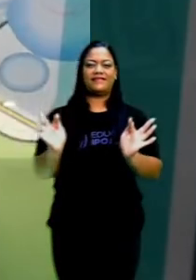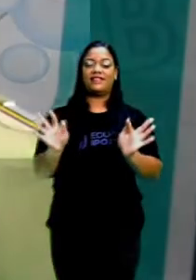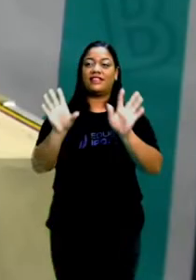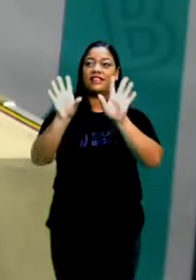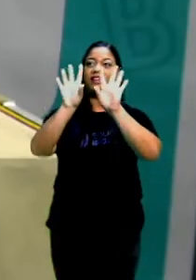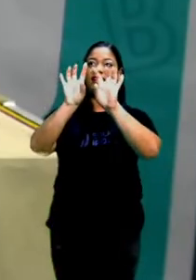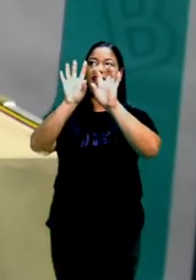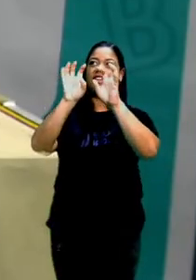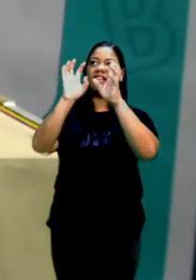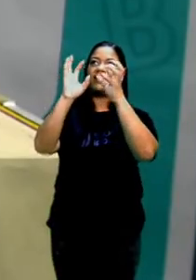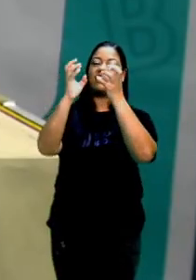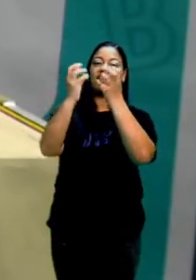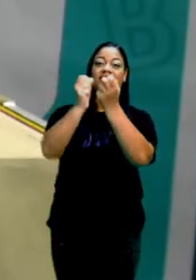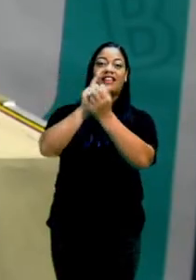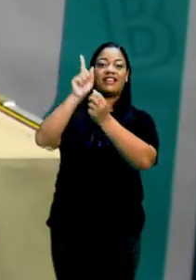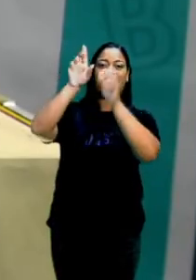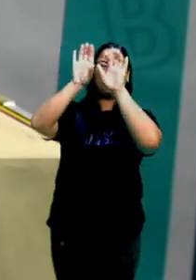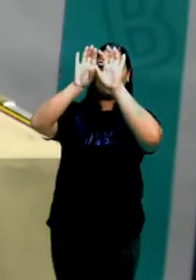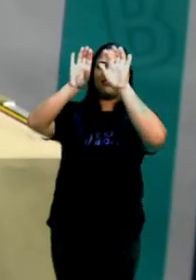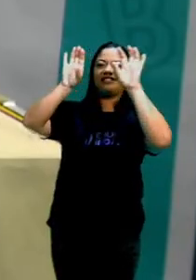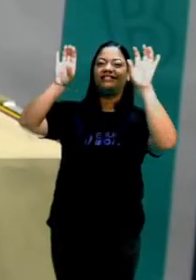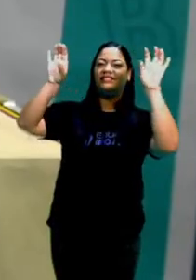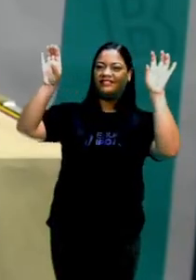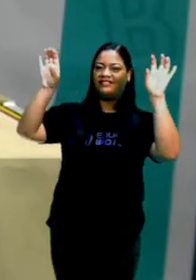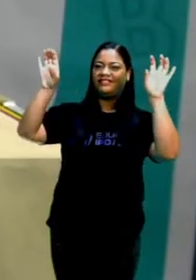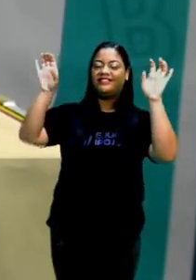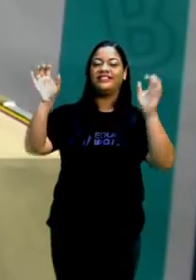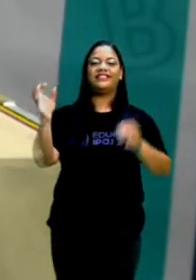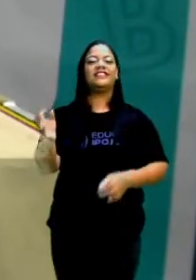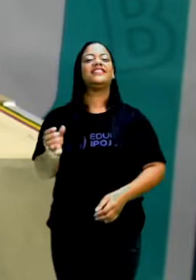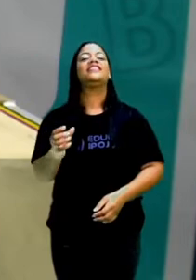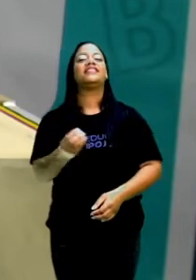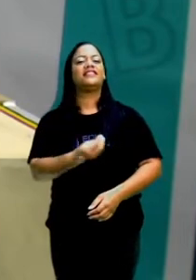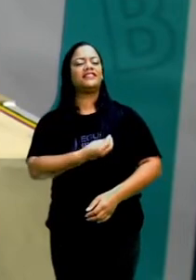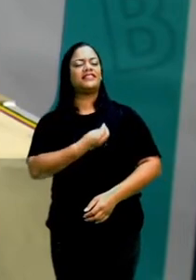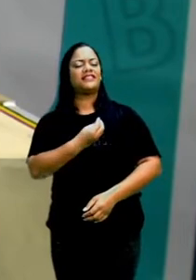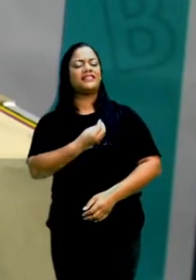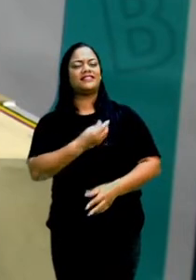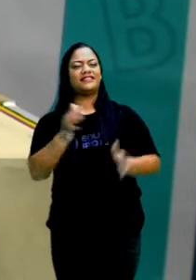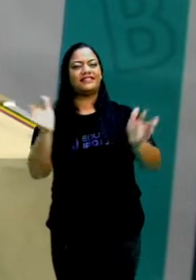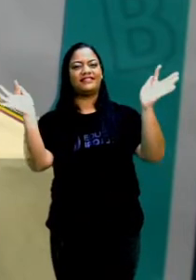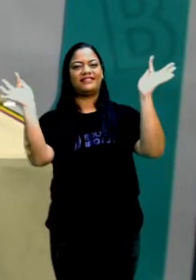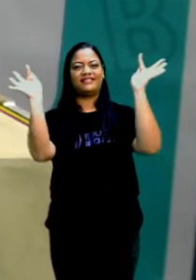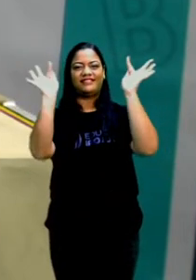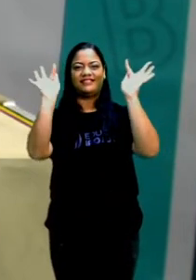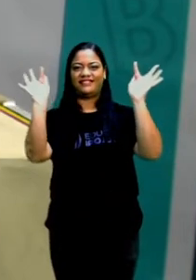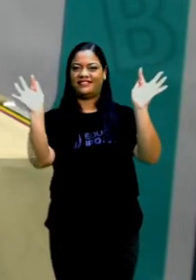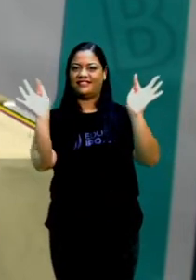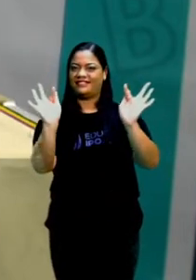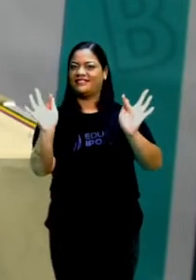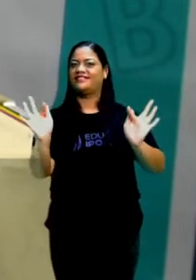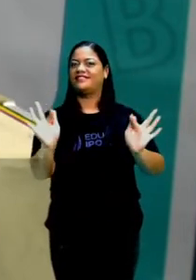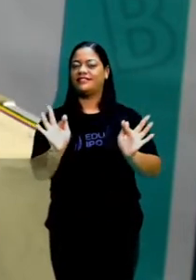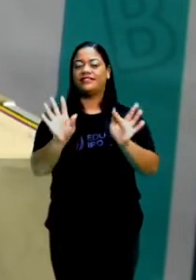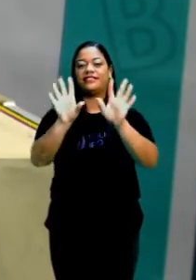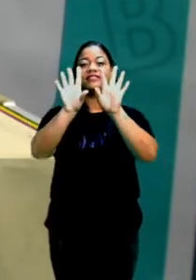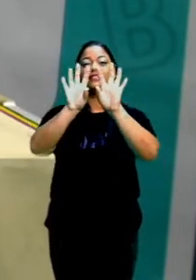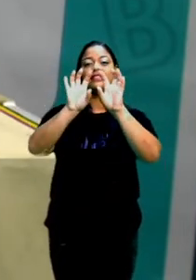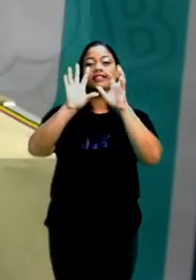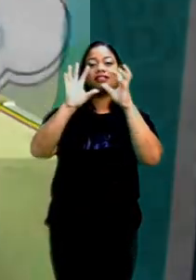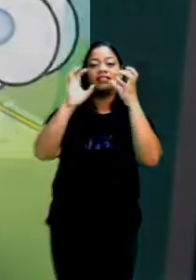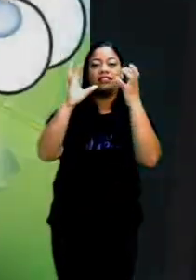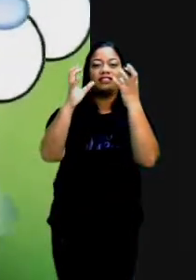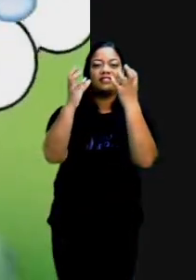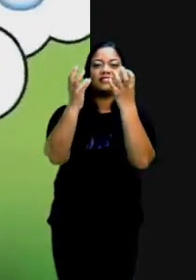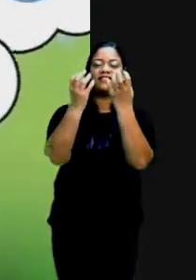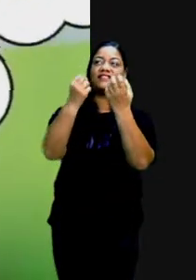no céu, uma nuvem no céu, uma nuvem no céu. Que vivia alegre numa nuvem no céu.